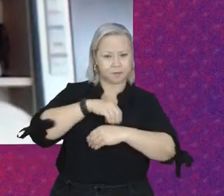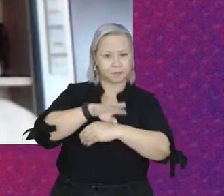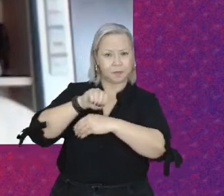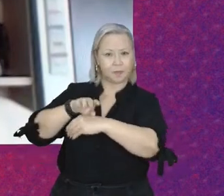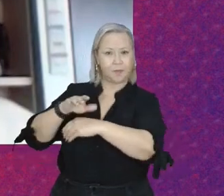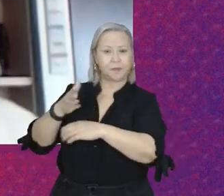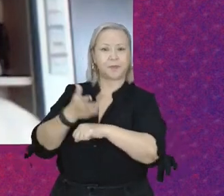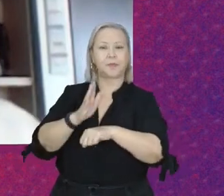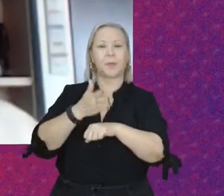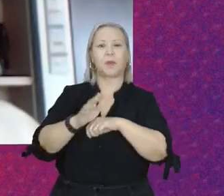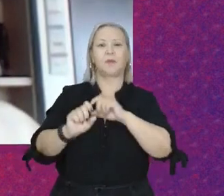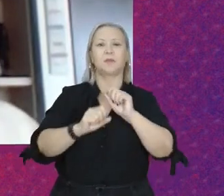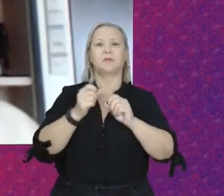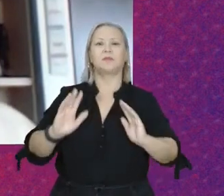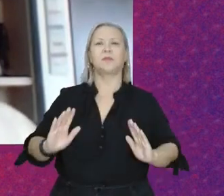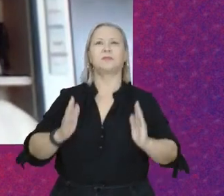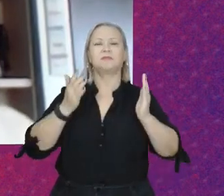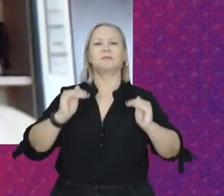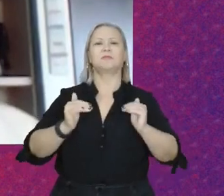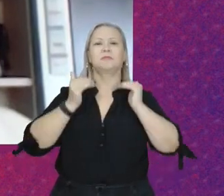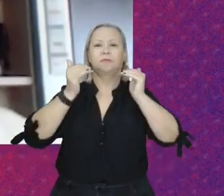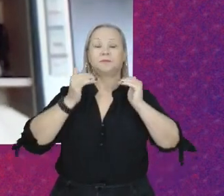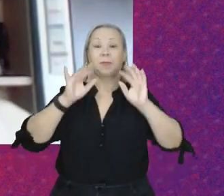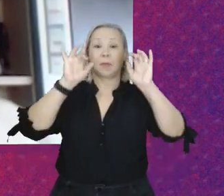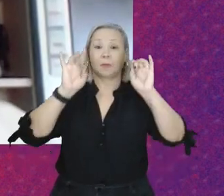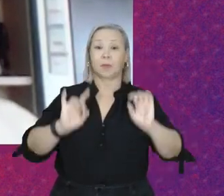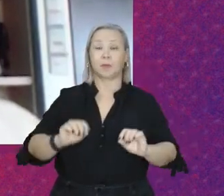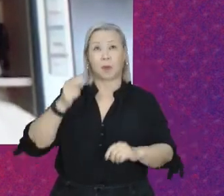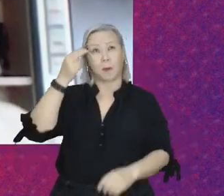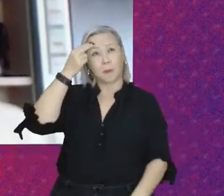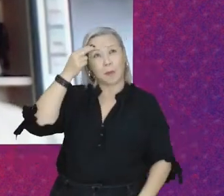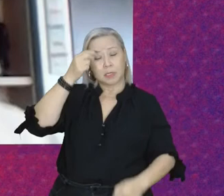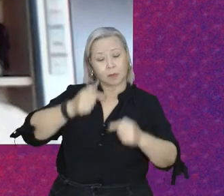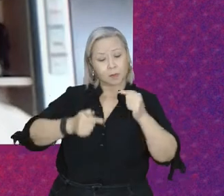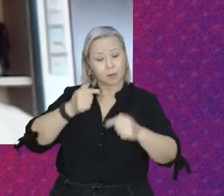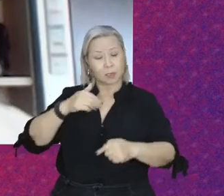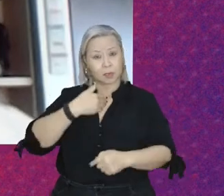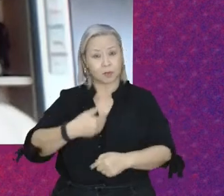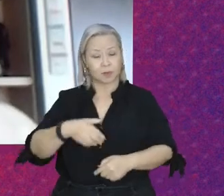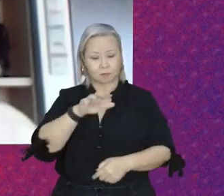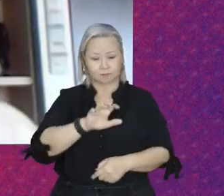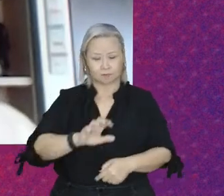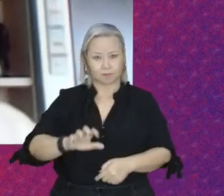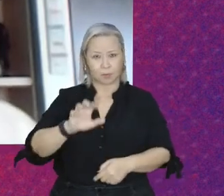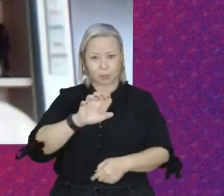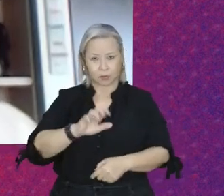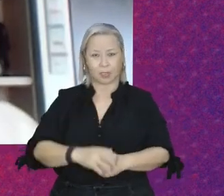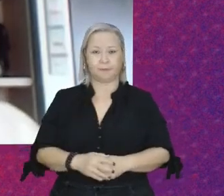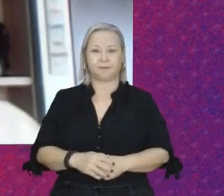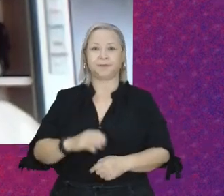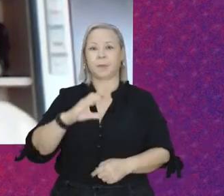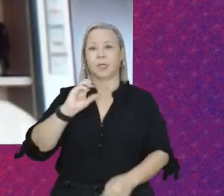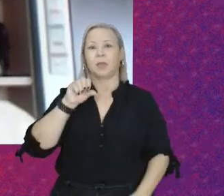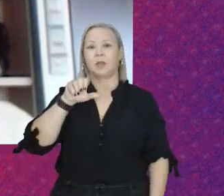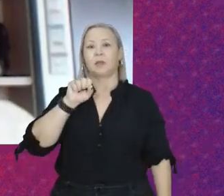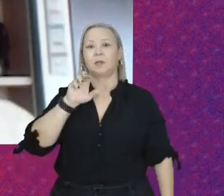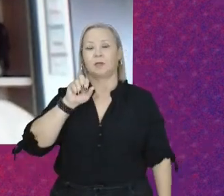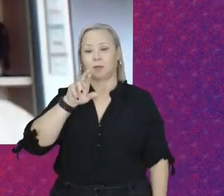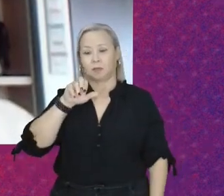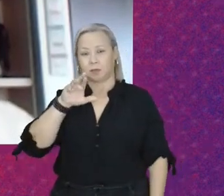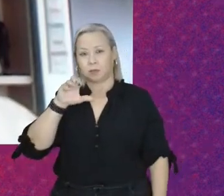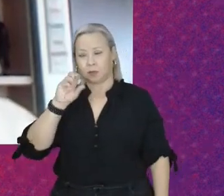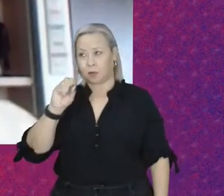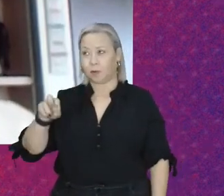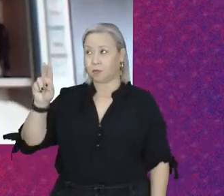trabalhar o processo da inovação e, especialmente, pensar políticas públicas regionais. O Consórcio Nordeste, ele tem